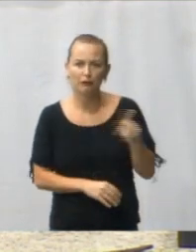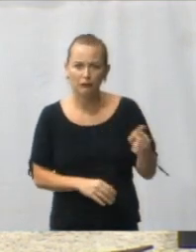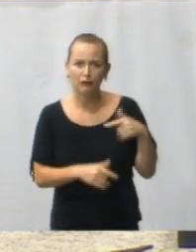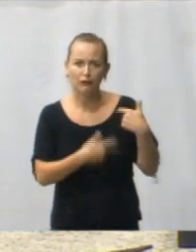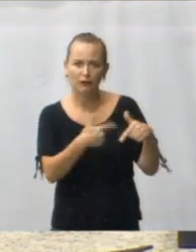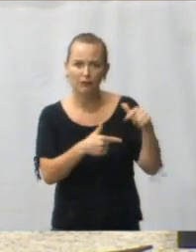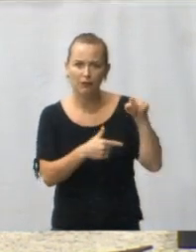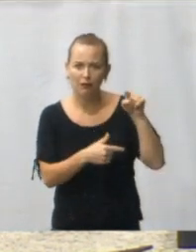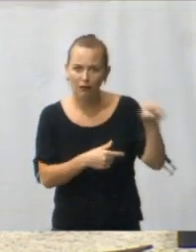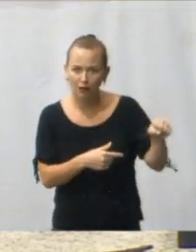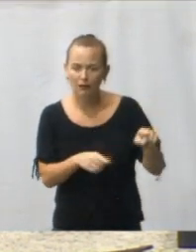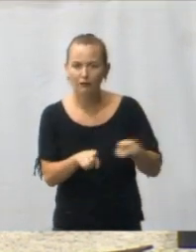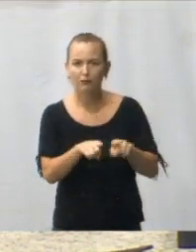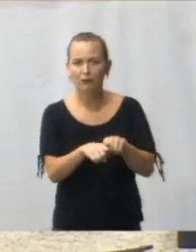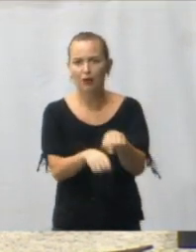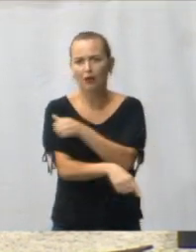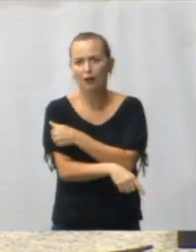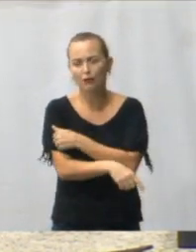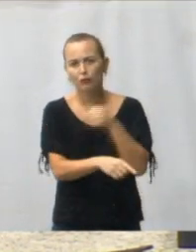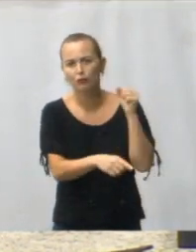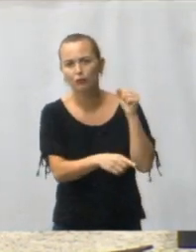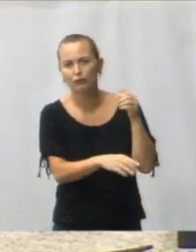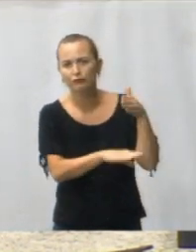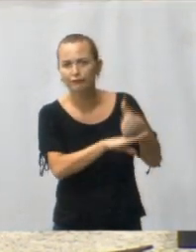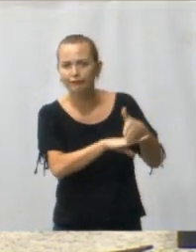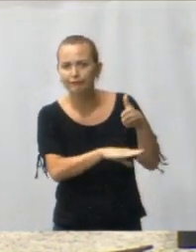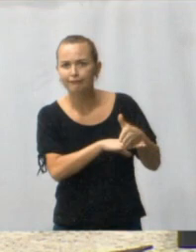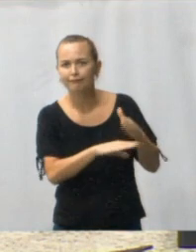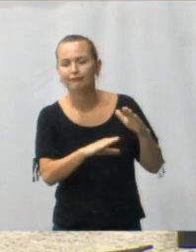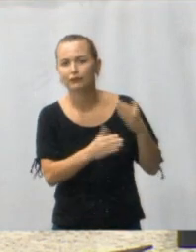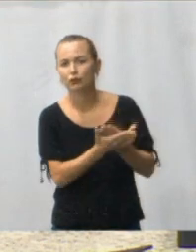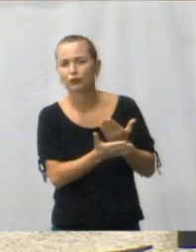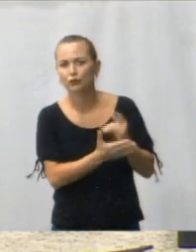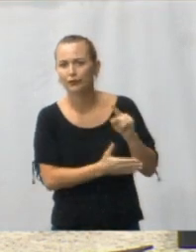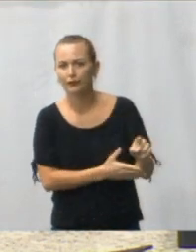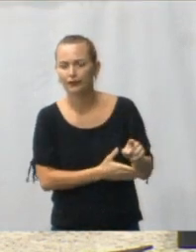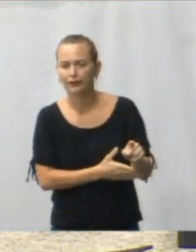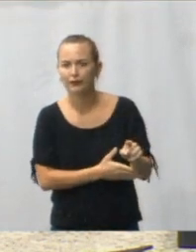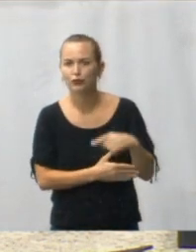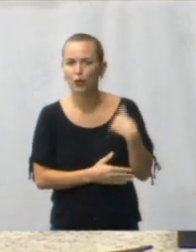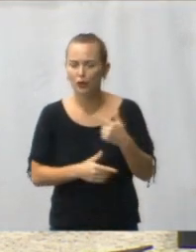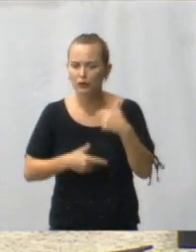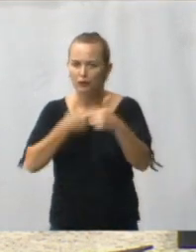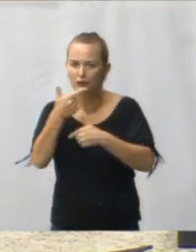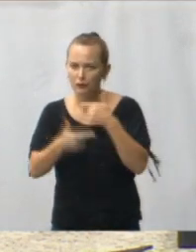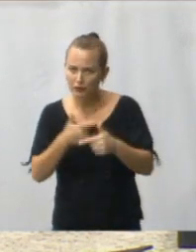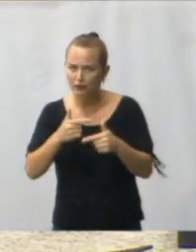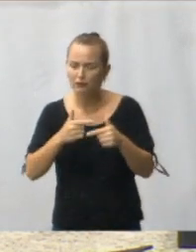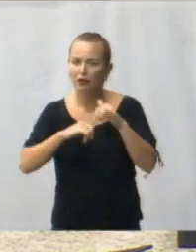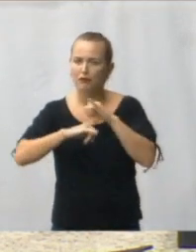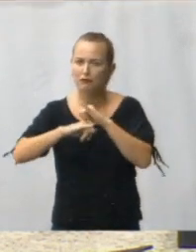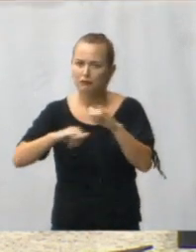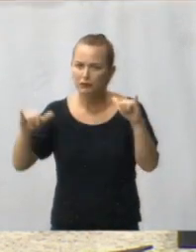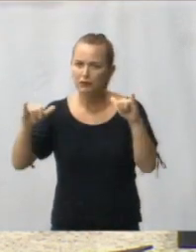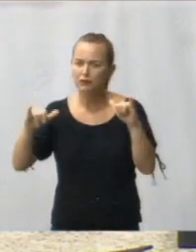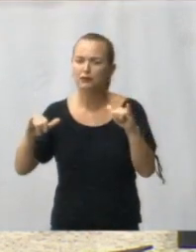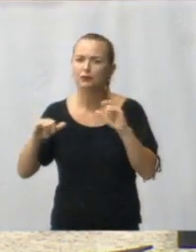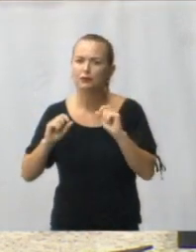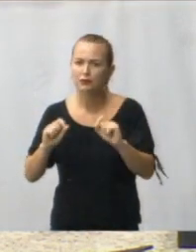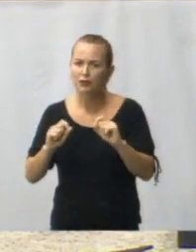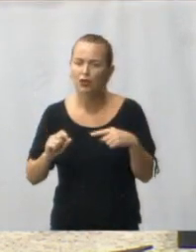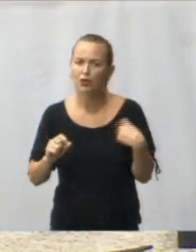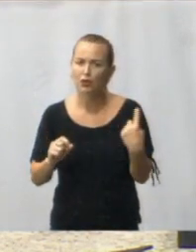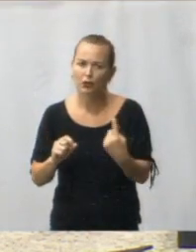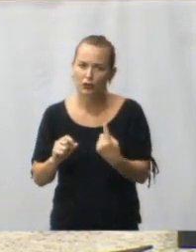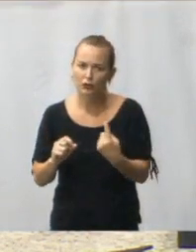esses espaços. Estamos trabalhando também. Então, levem aquilo que anunciei. Acreditem na gestão atual, na